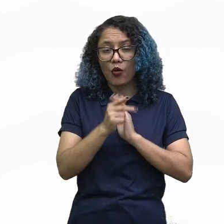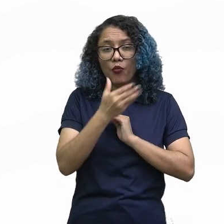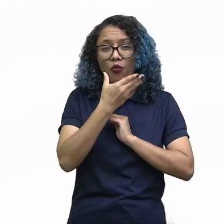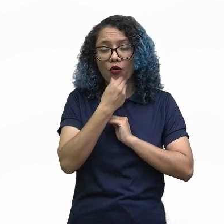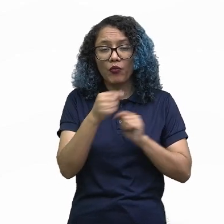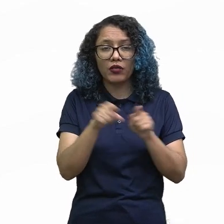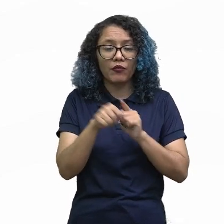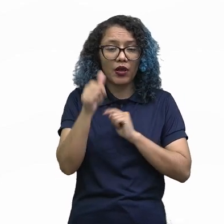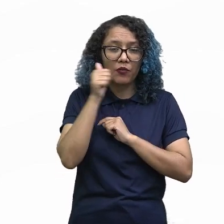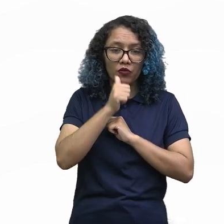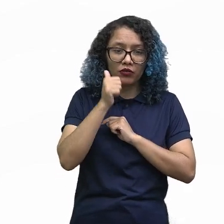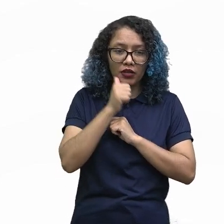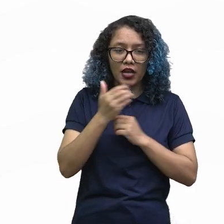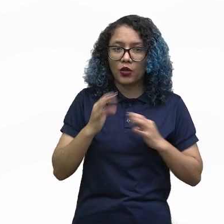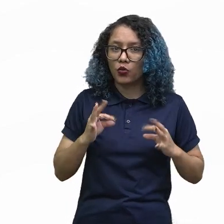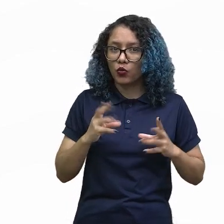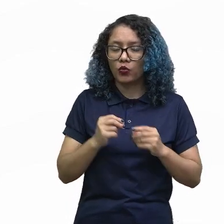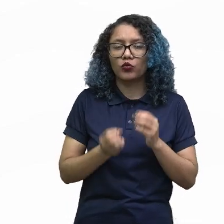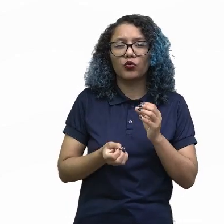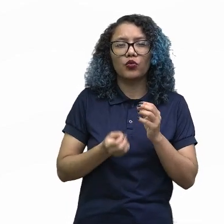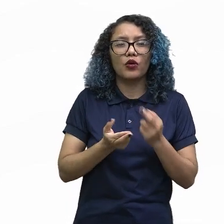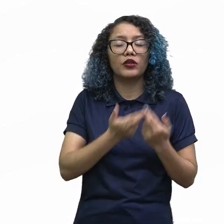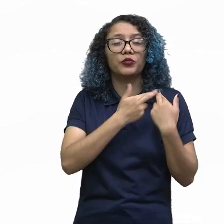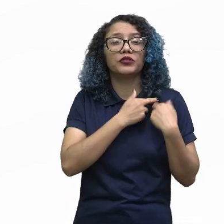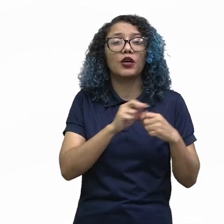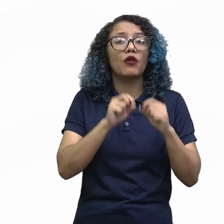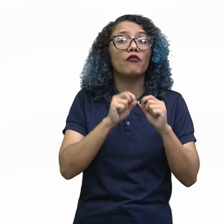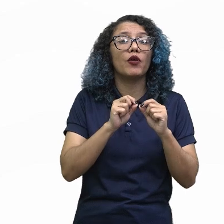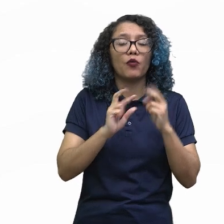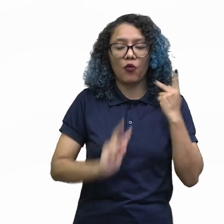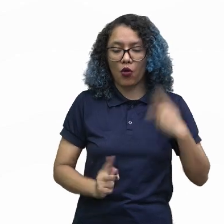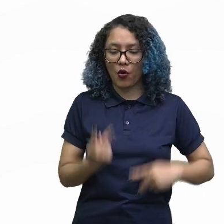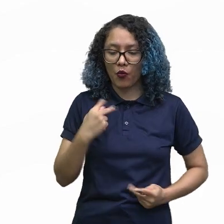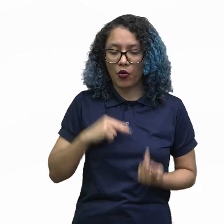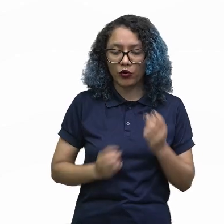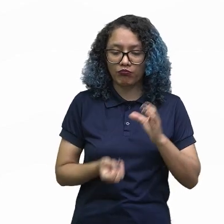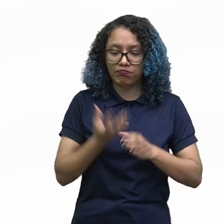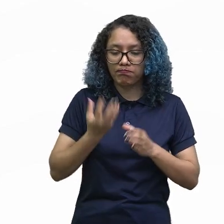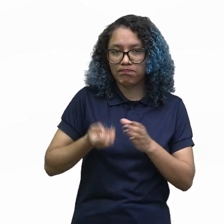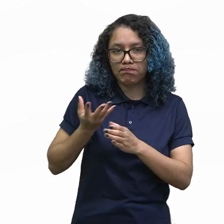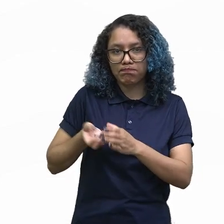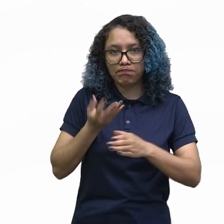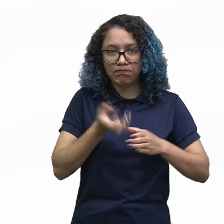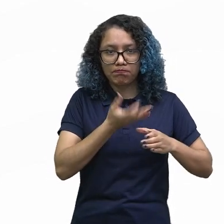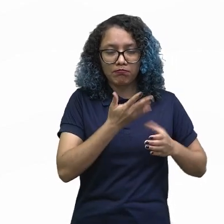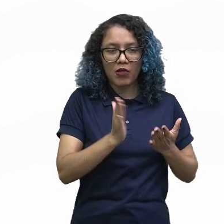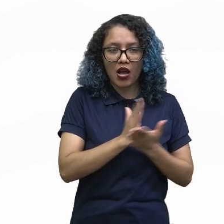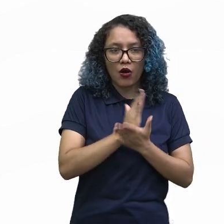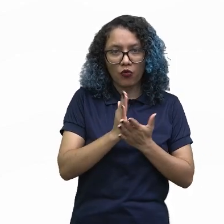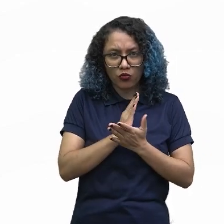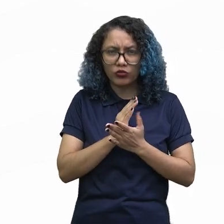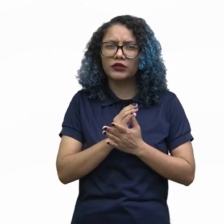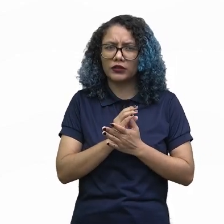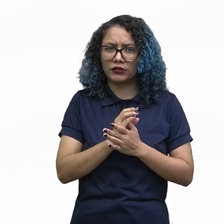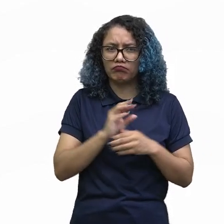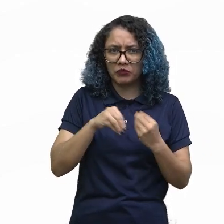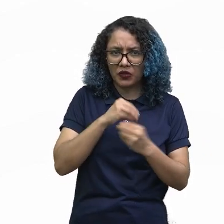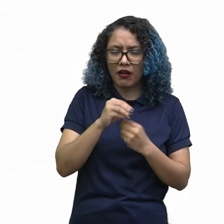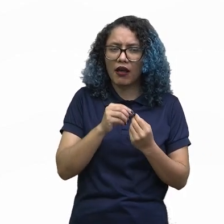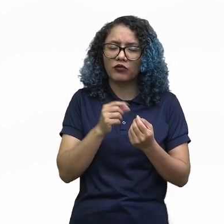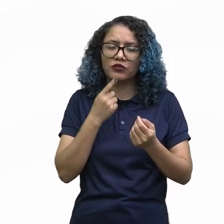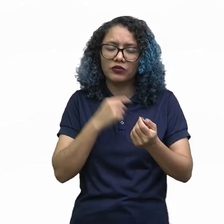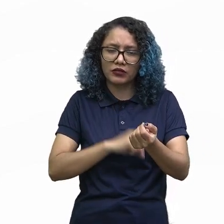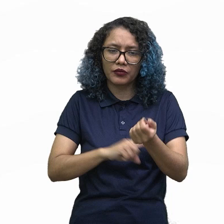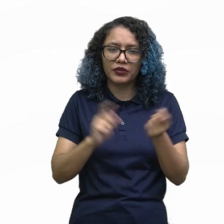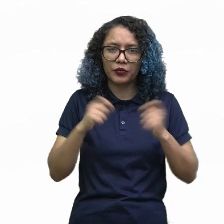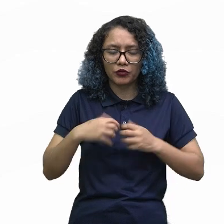essa função de produzir hormônios, né? Para que possam atuar. Alguns vão ser liberados ali no sangue para que possam